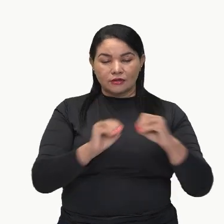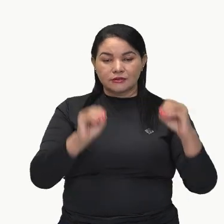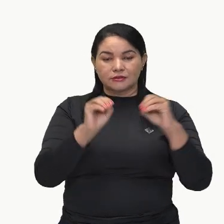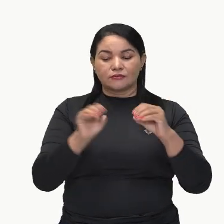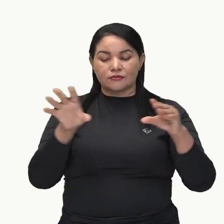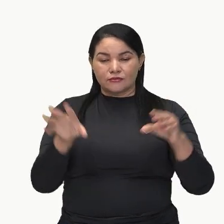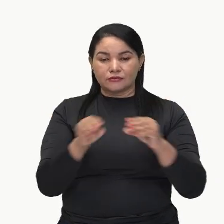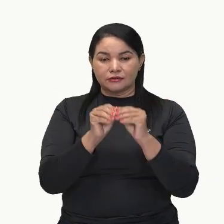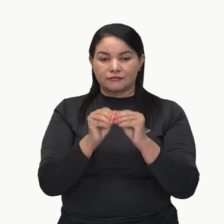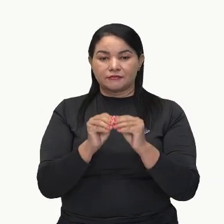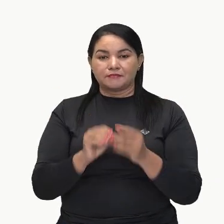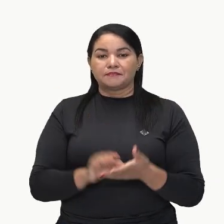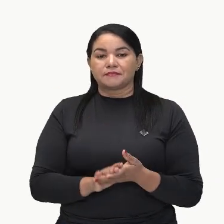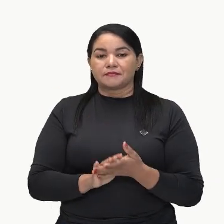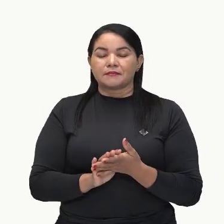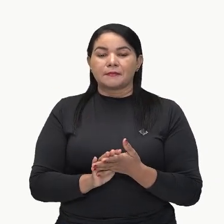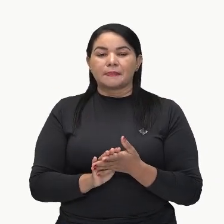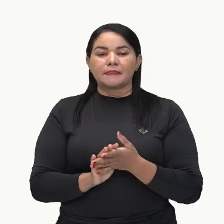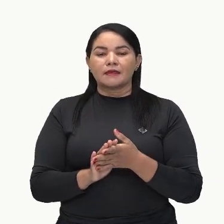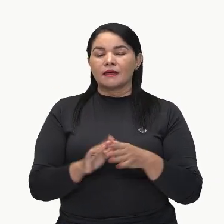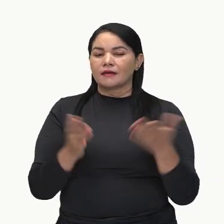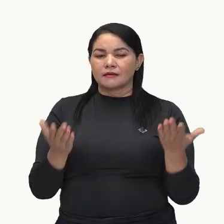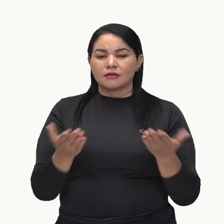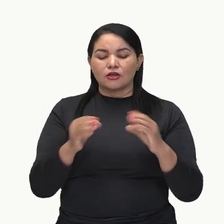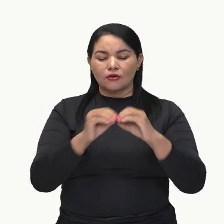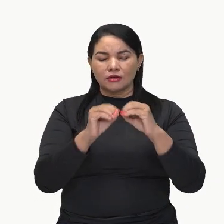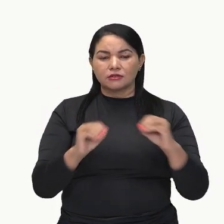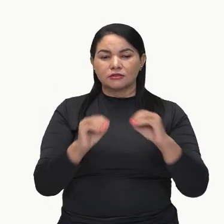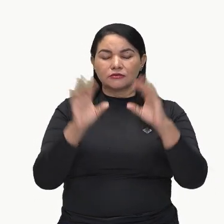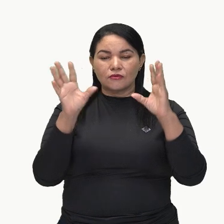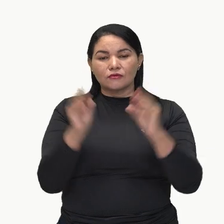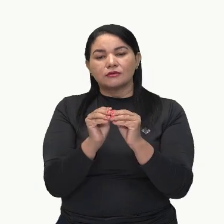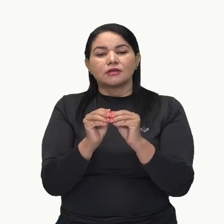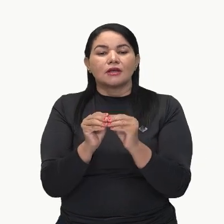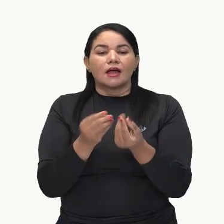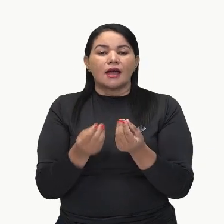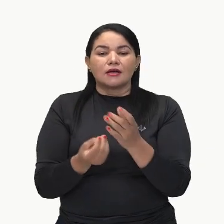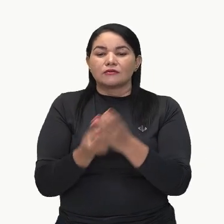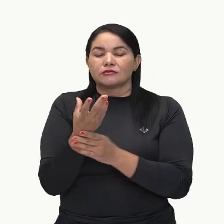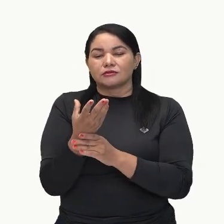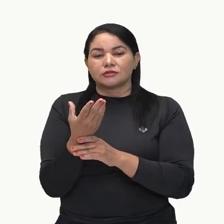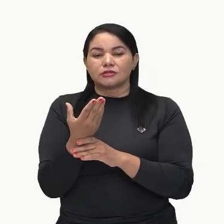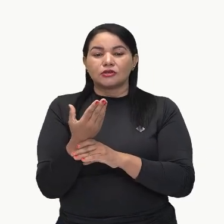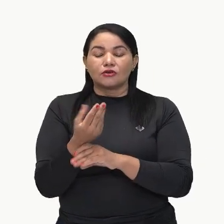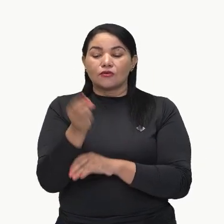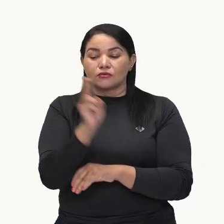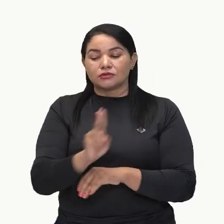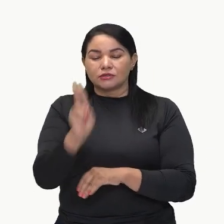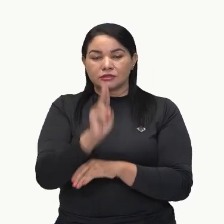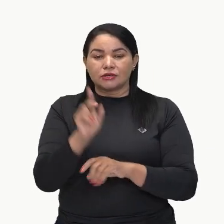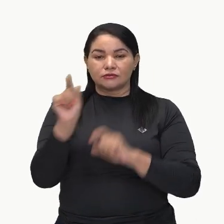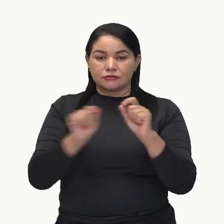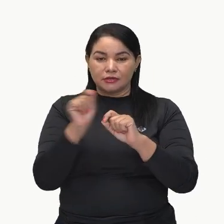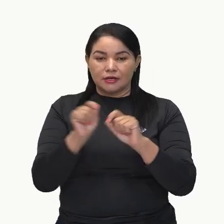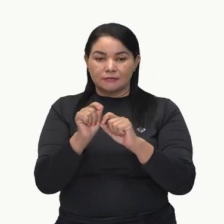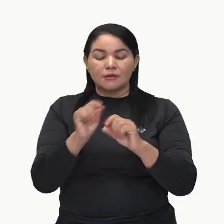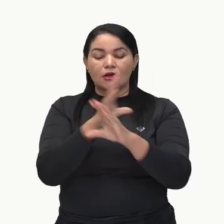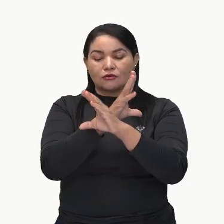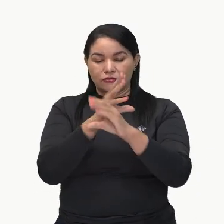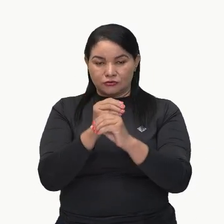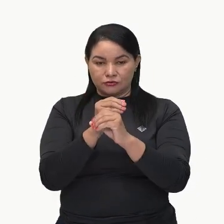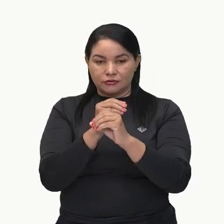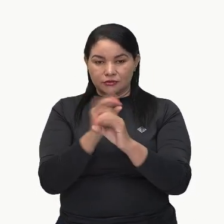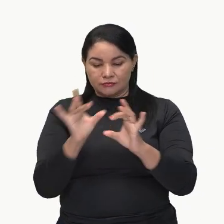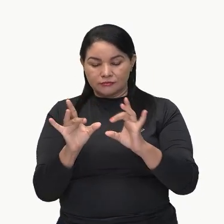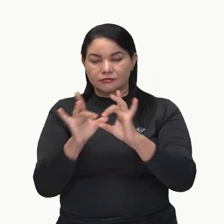essa oração conclusiva, ela vai se construir com o auxílio de uma conjunção. Então, vamos lá. Estou